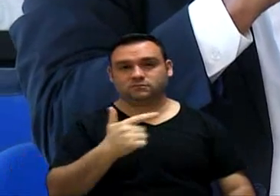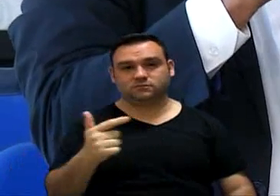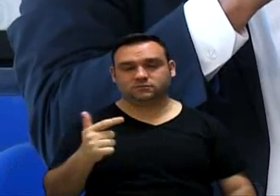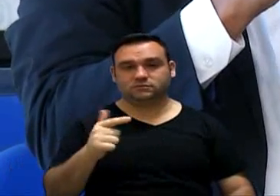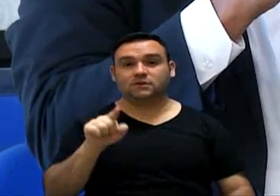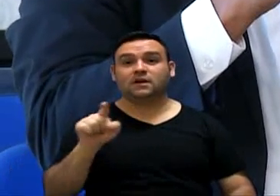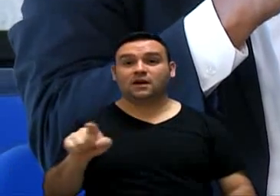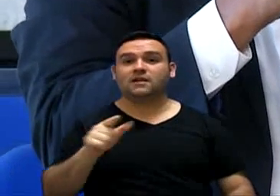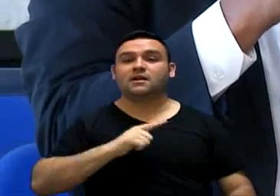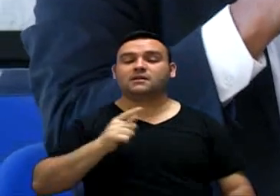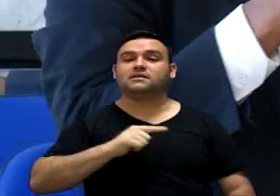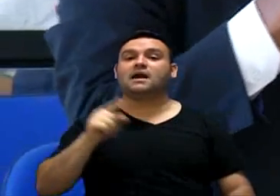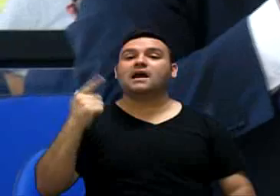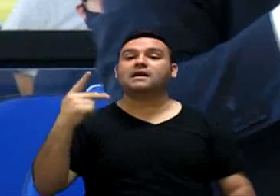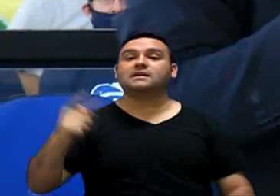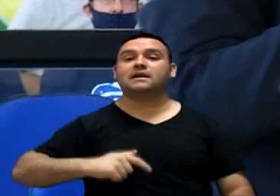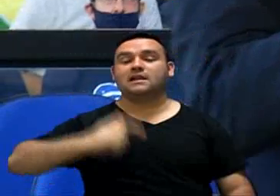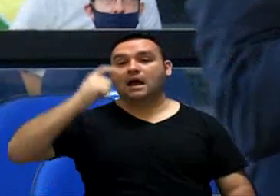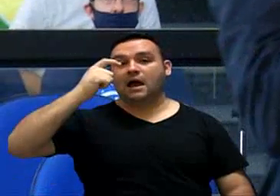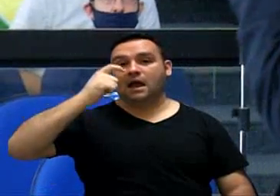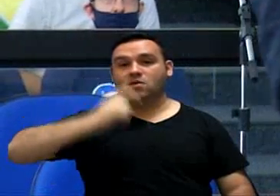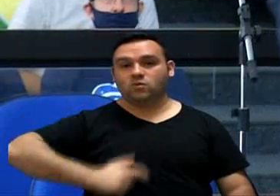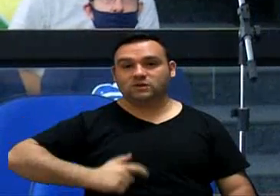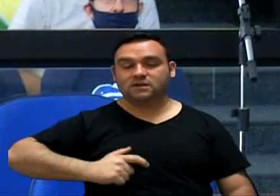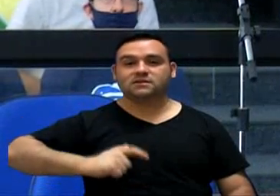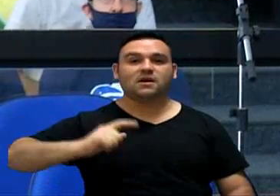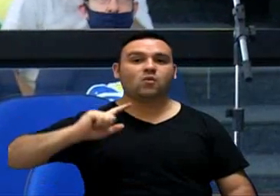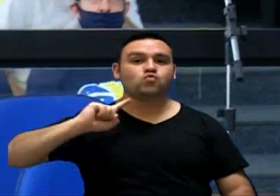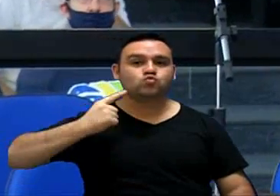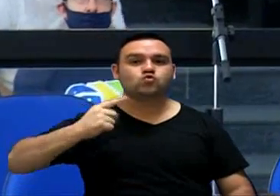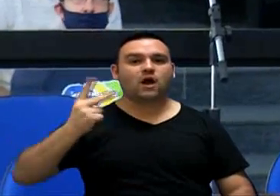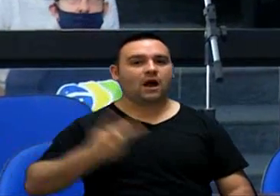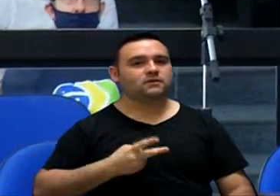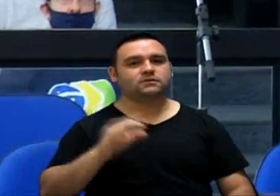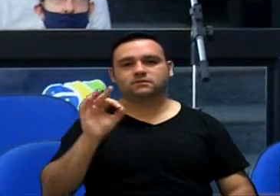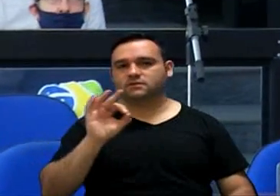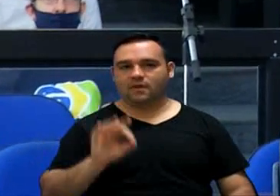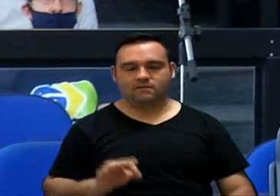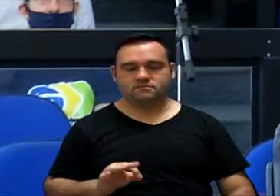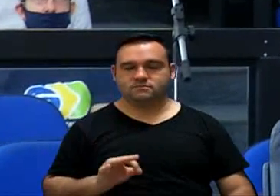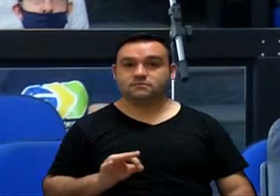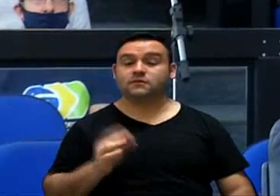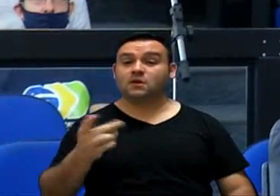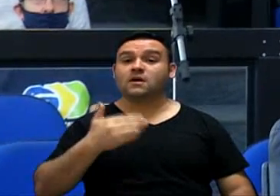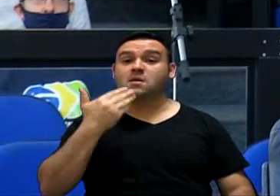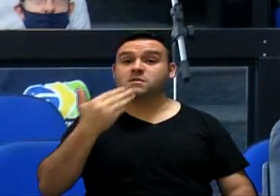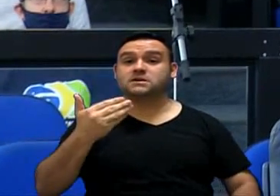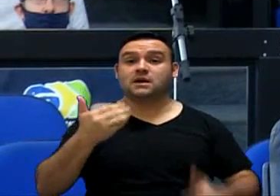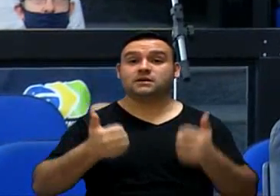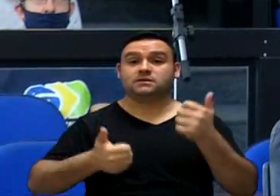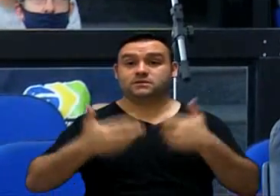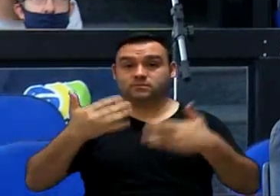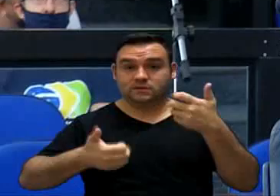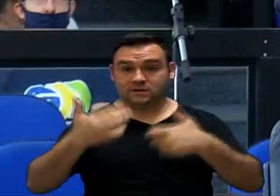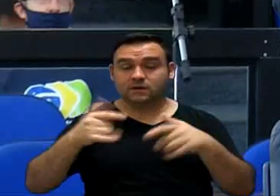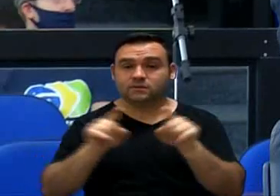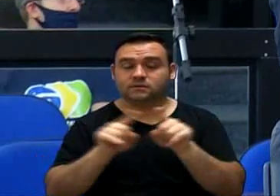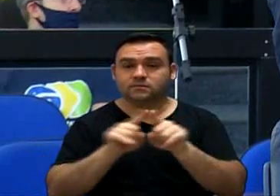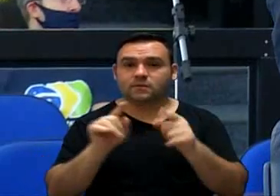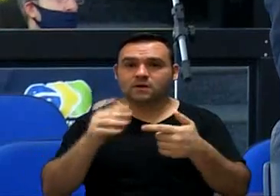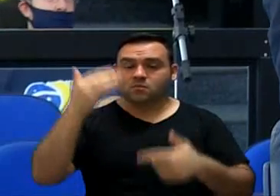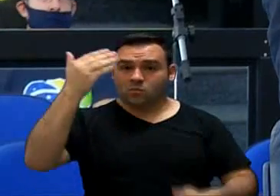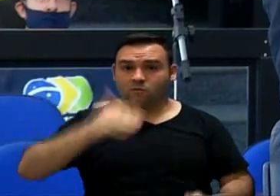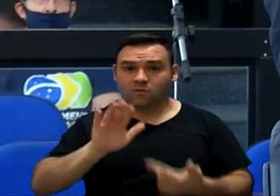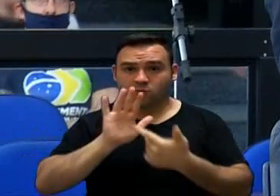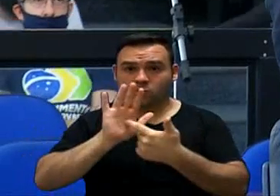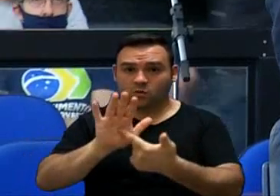que tornasse a reputação dela manchada. Então, presidente, vamos pedir explicações e mostrar